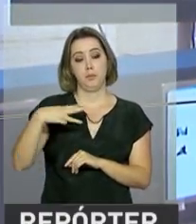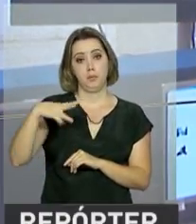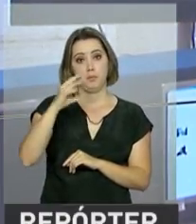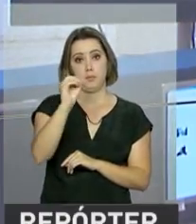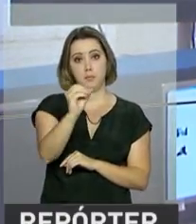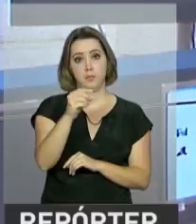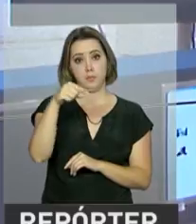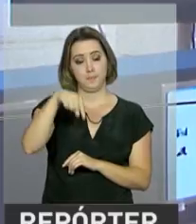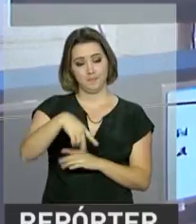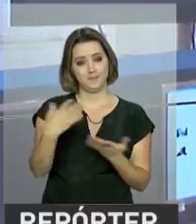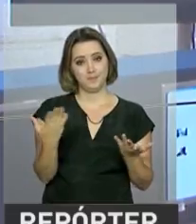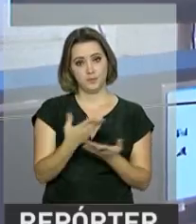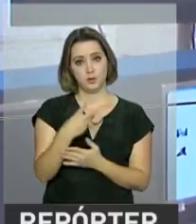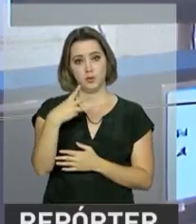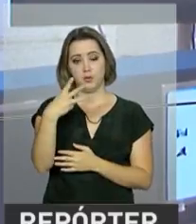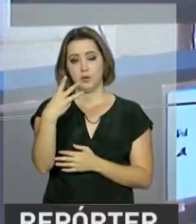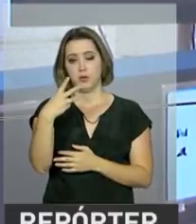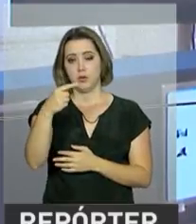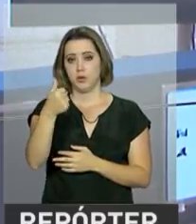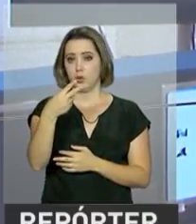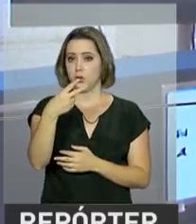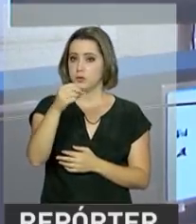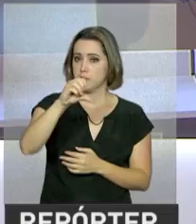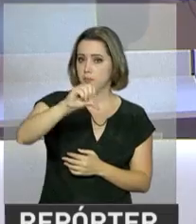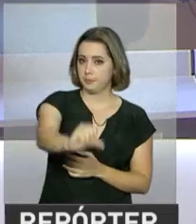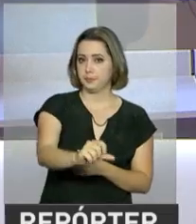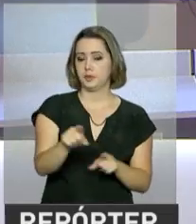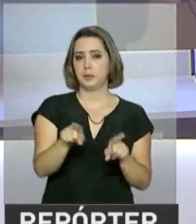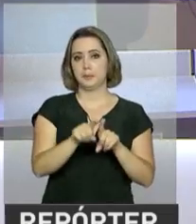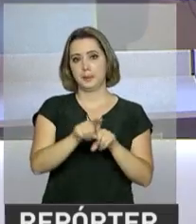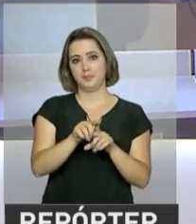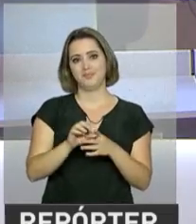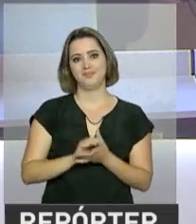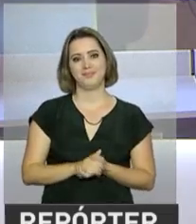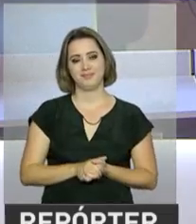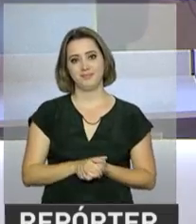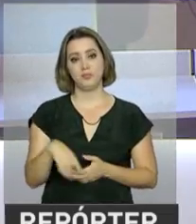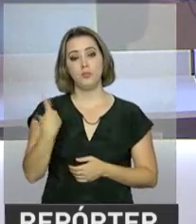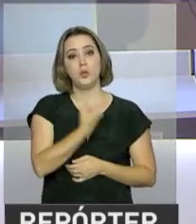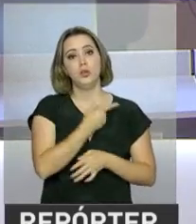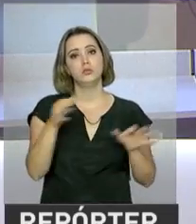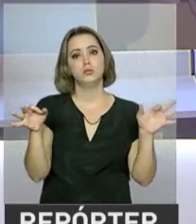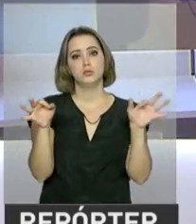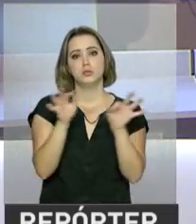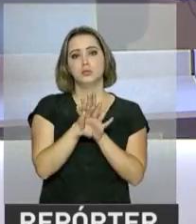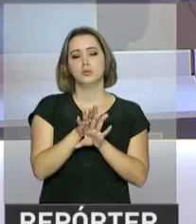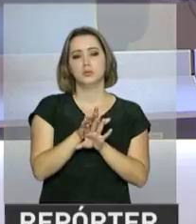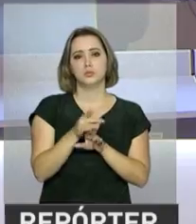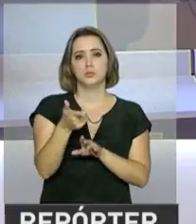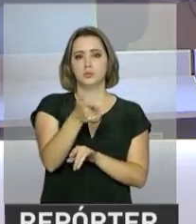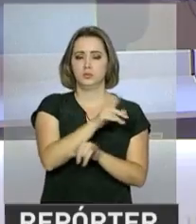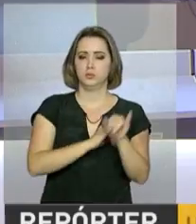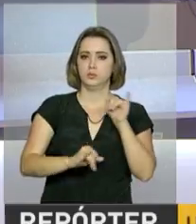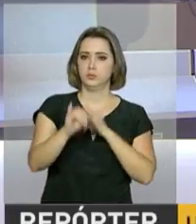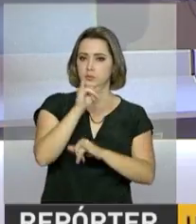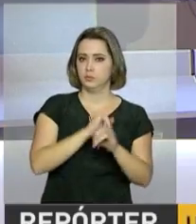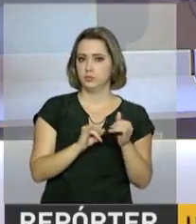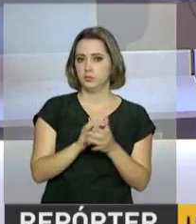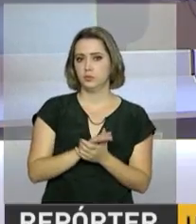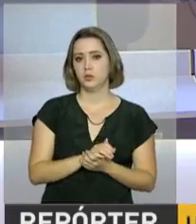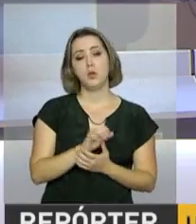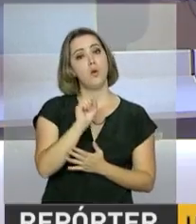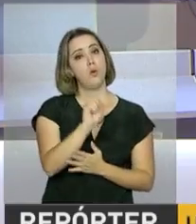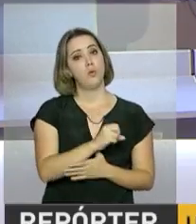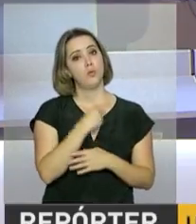2008 e em março de 2019 nós ficamos por aqui podemos voltar a qualquer momento com outras